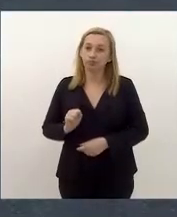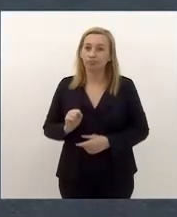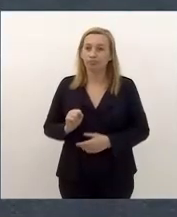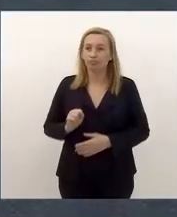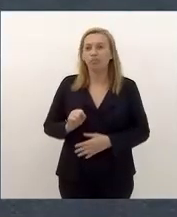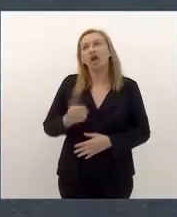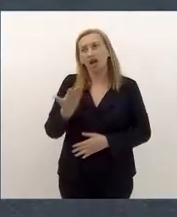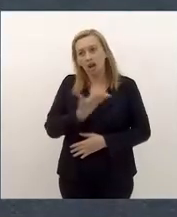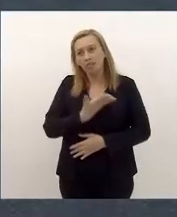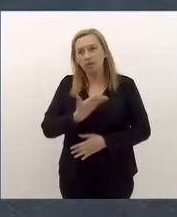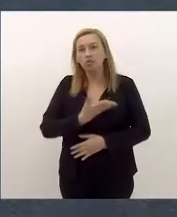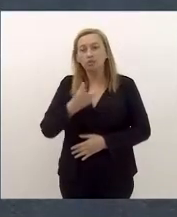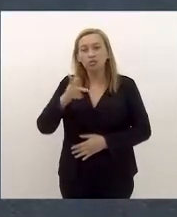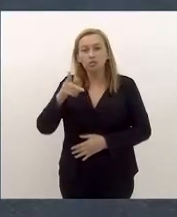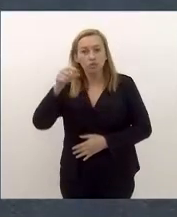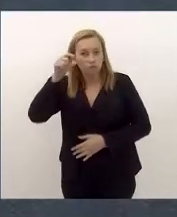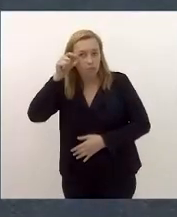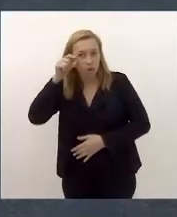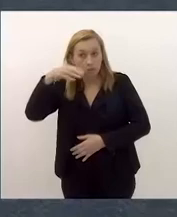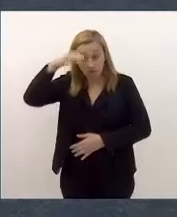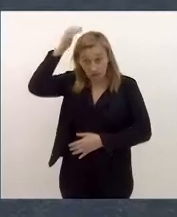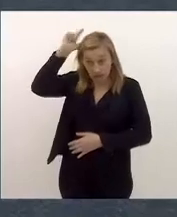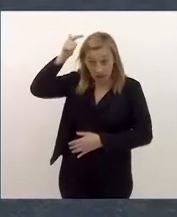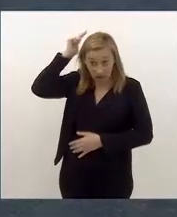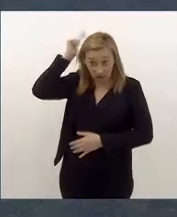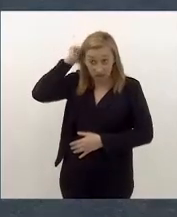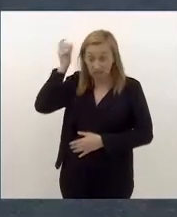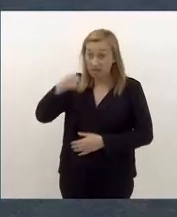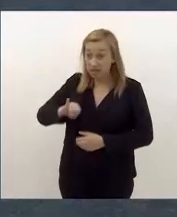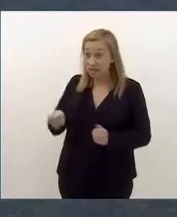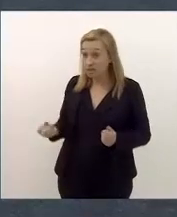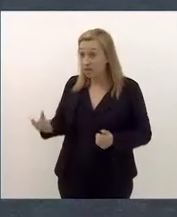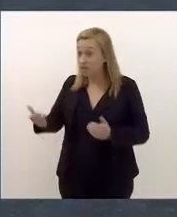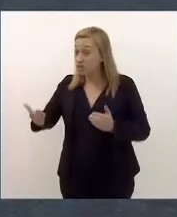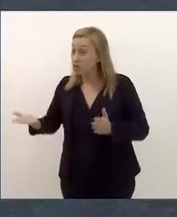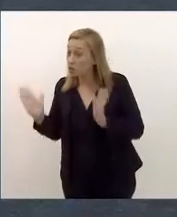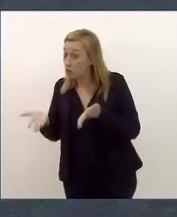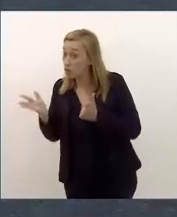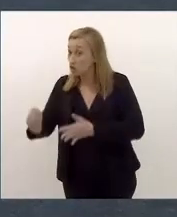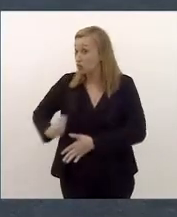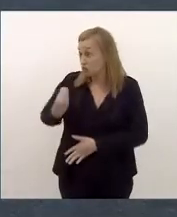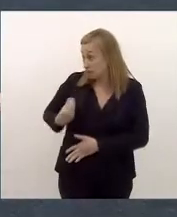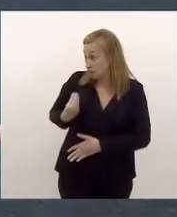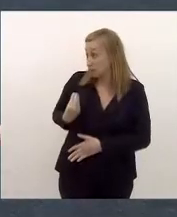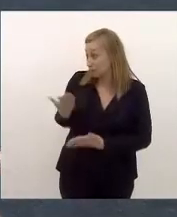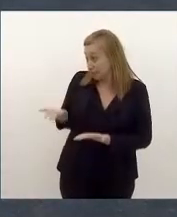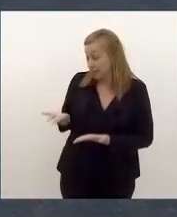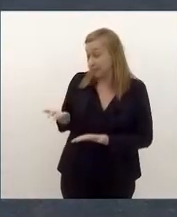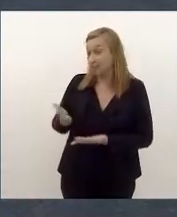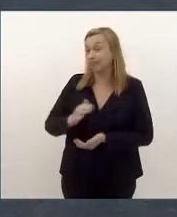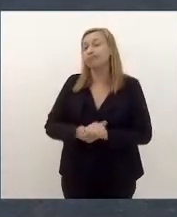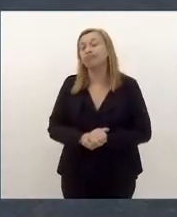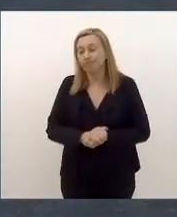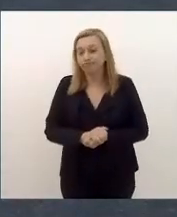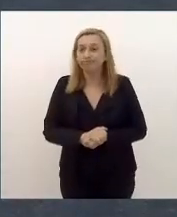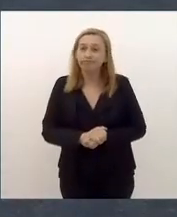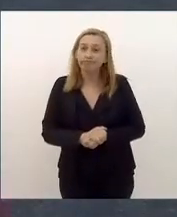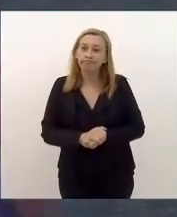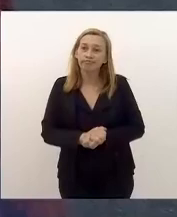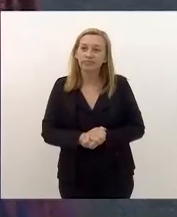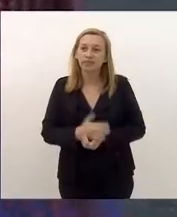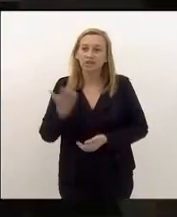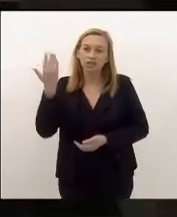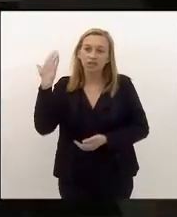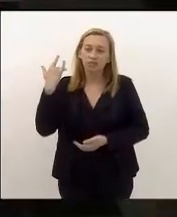muito amigos do Paulo Guedes, caso eles estivessem hoje vivos, ou se Paulo Guedes estivesse vivo naquela